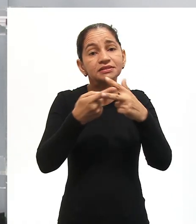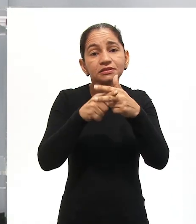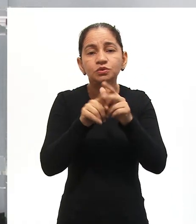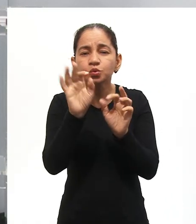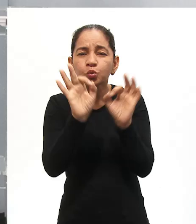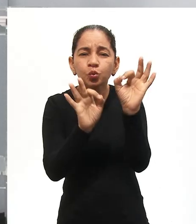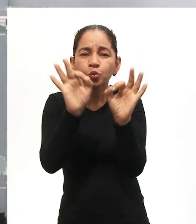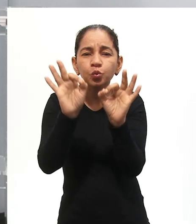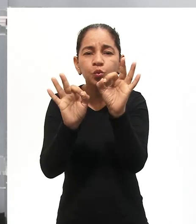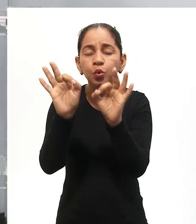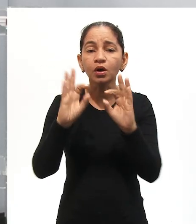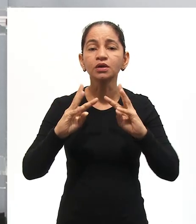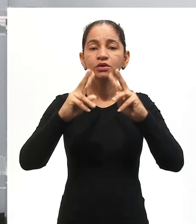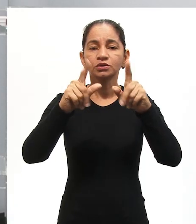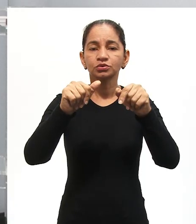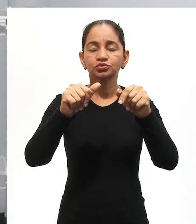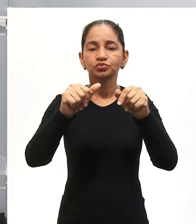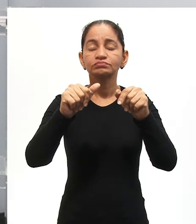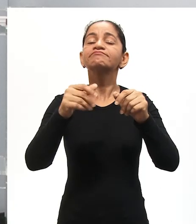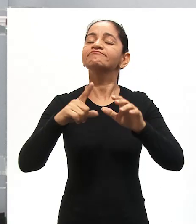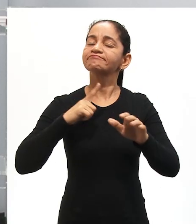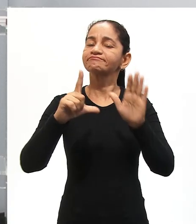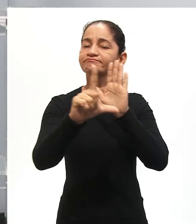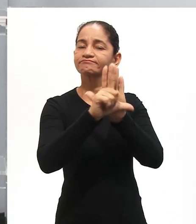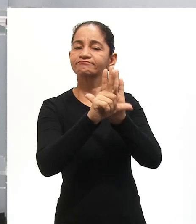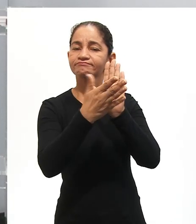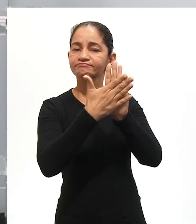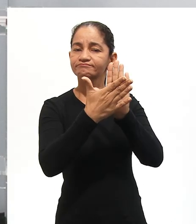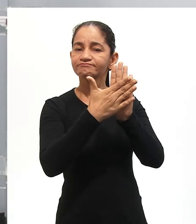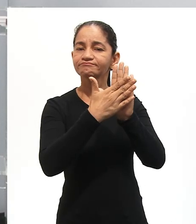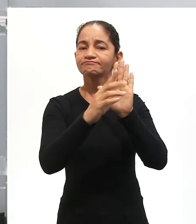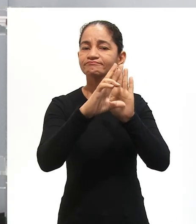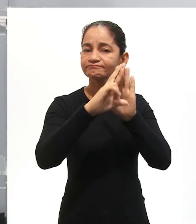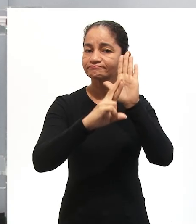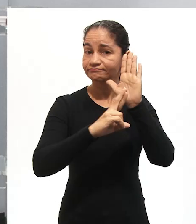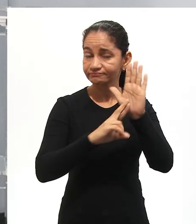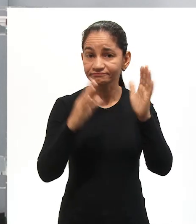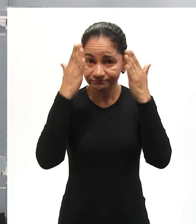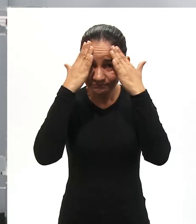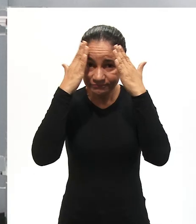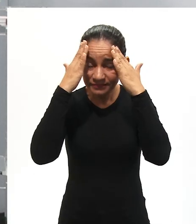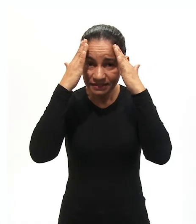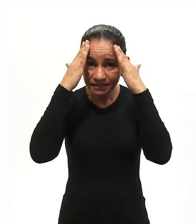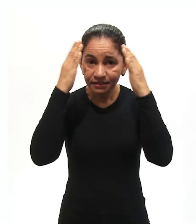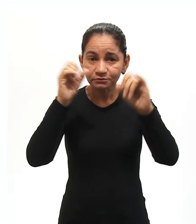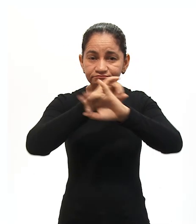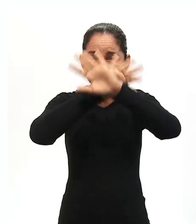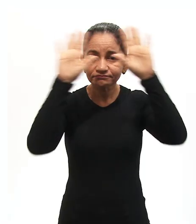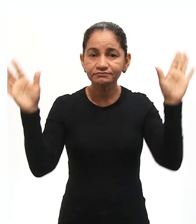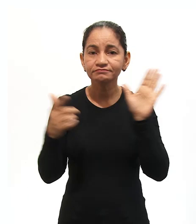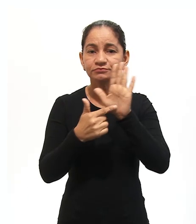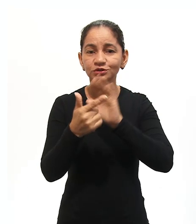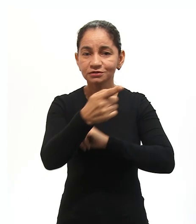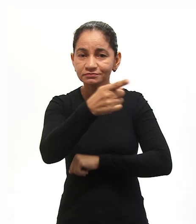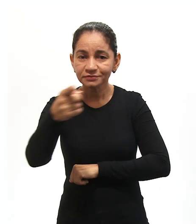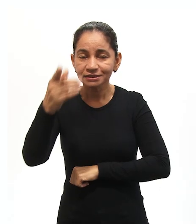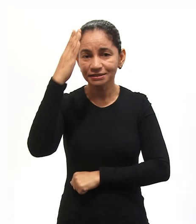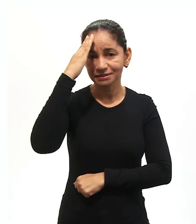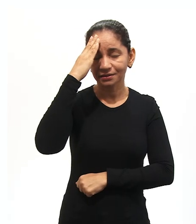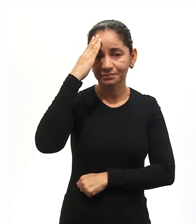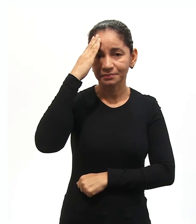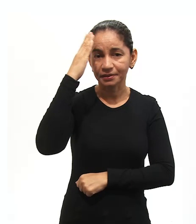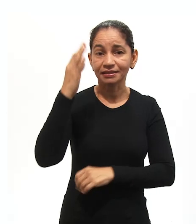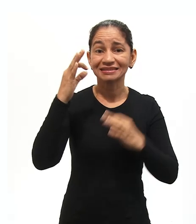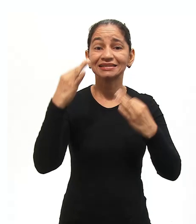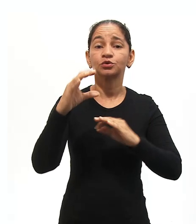Então, tudo isso é muito bem amarrado juridicamente para que ninguém sofra. É isso que eu estou tentando mostrar aqui para vocês no